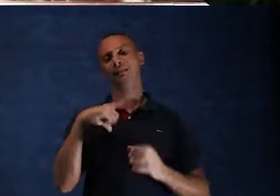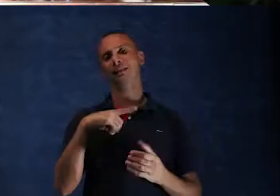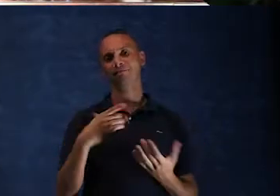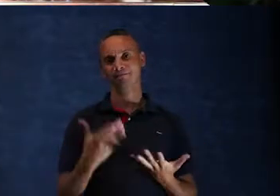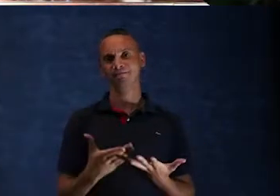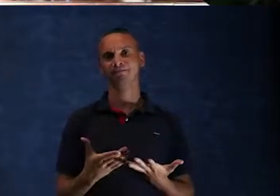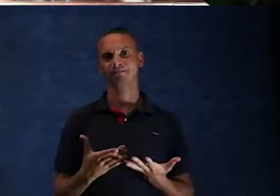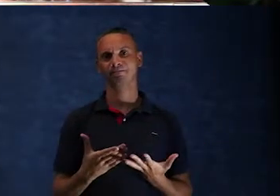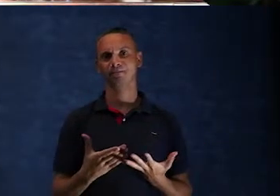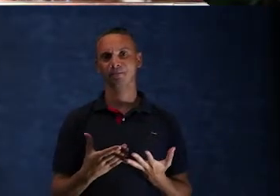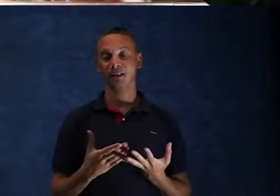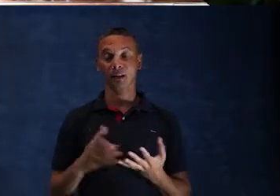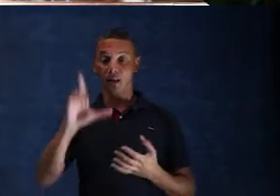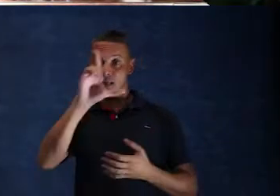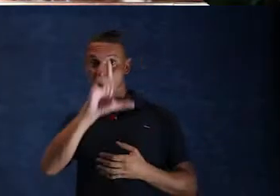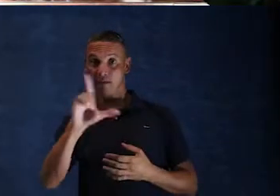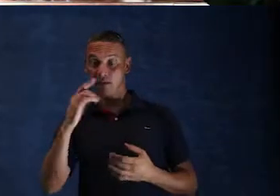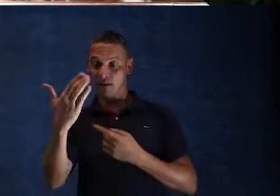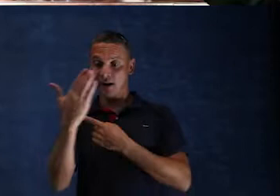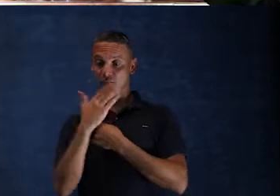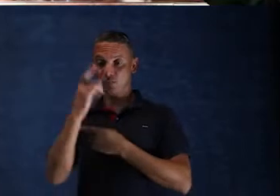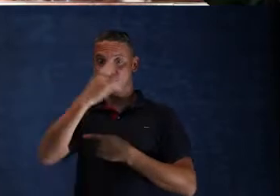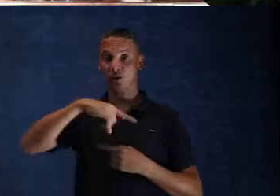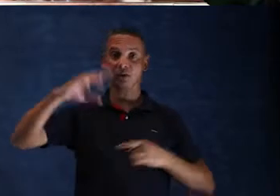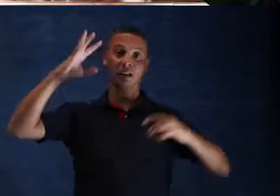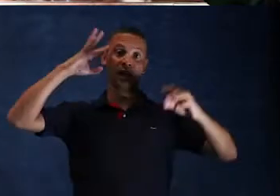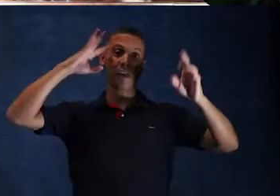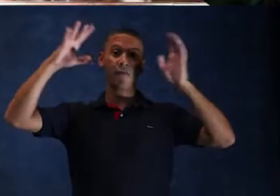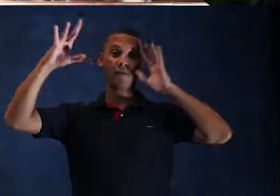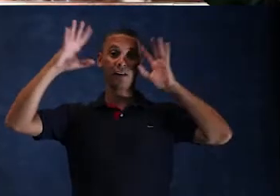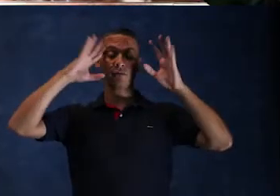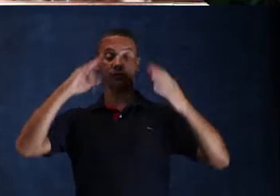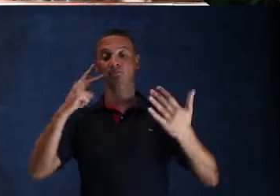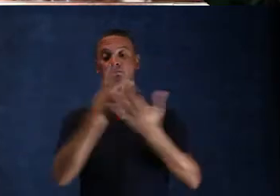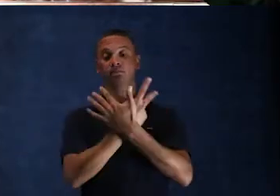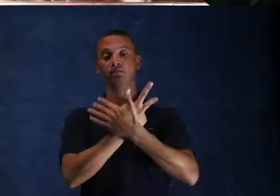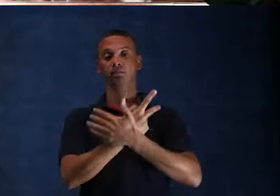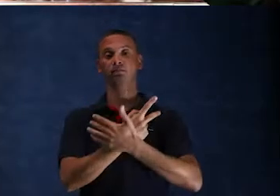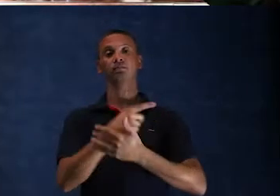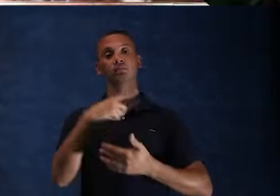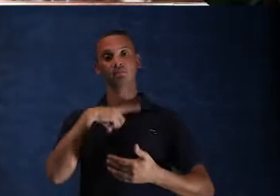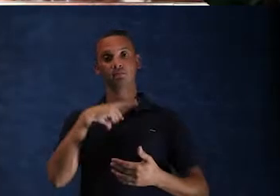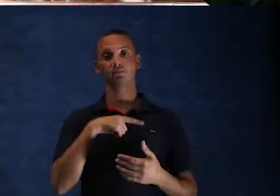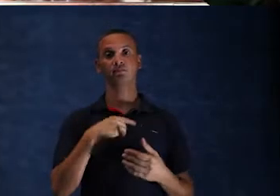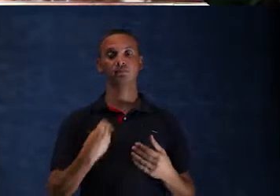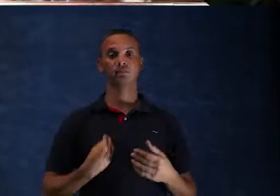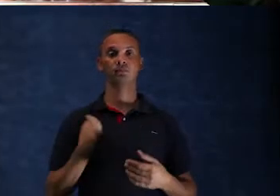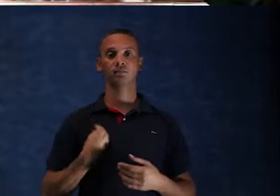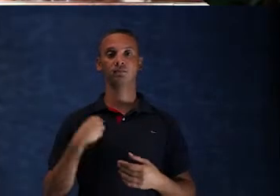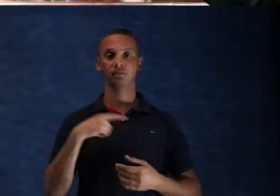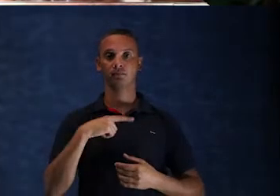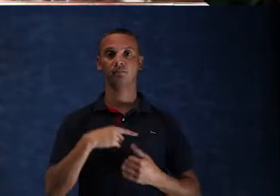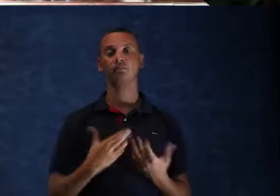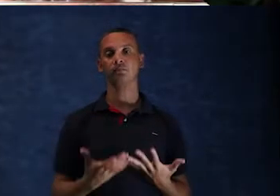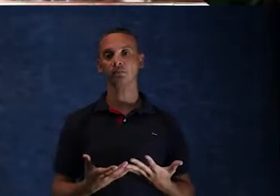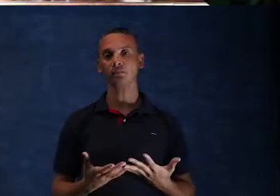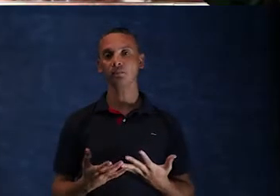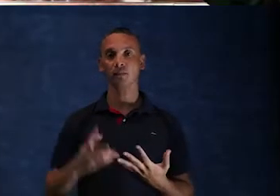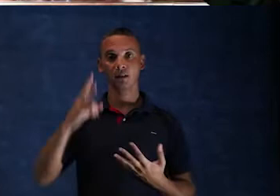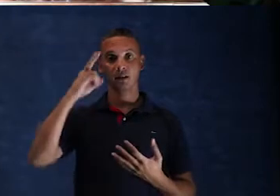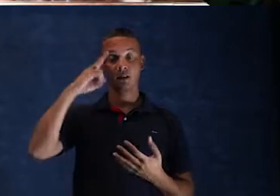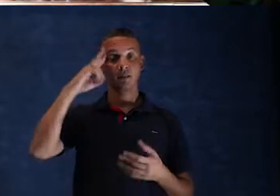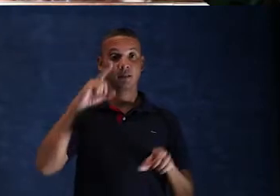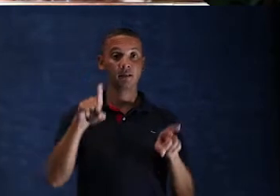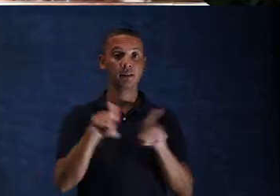estão acontecendo também. E quando a Ana estava lembrando do Édipo, aí, eu também estava lembrando lá